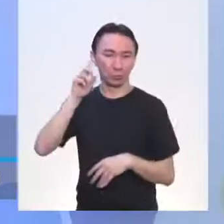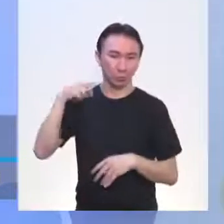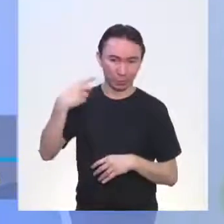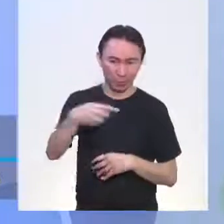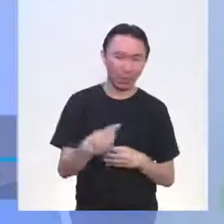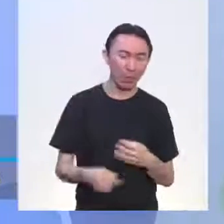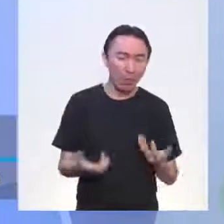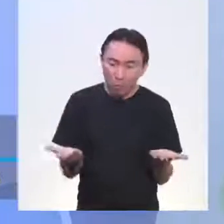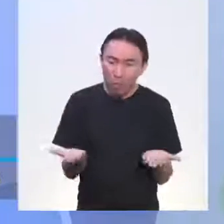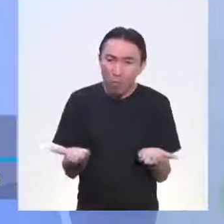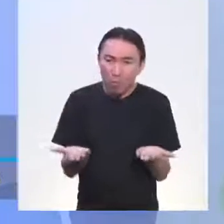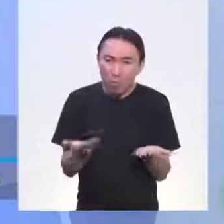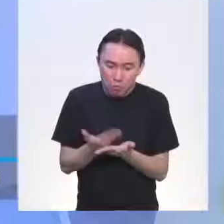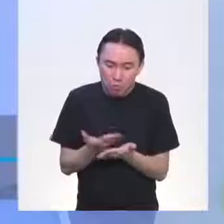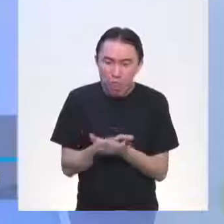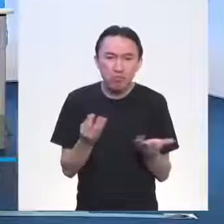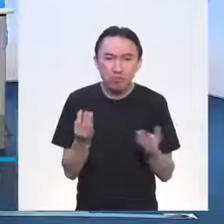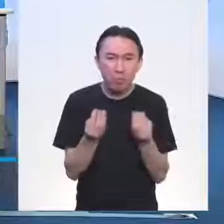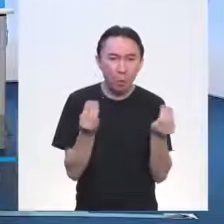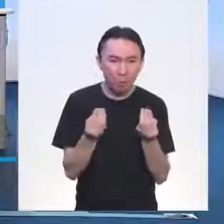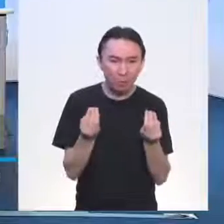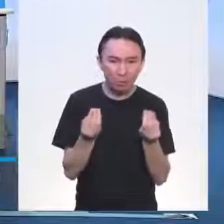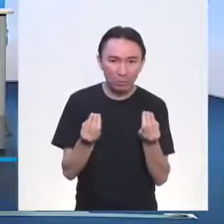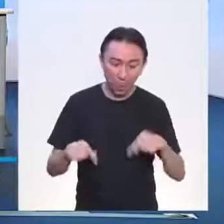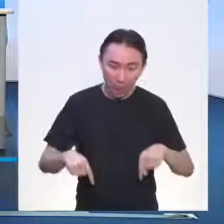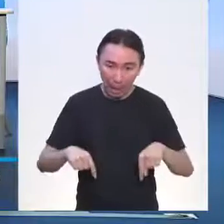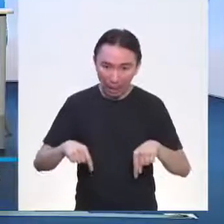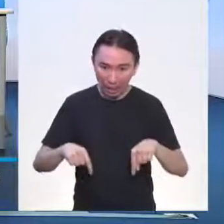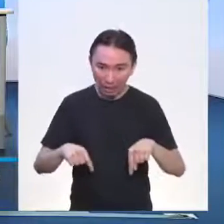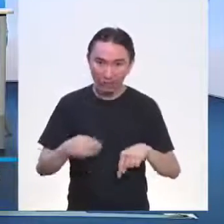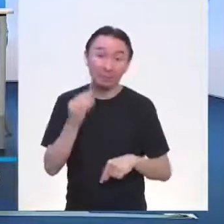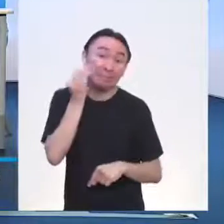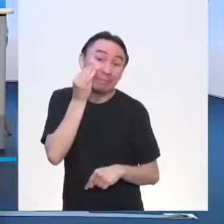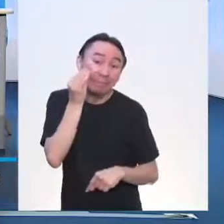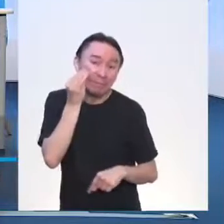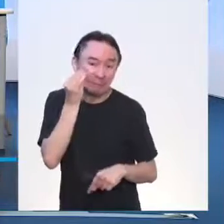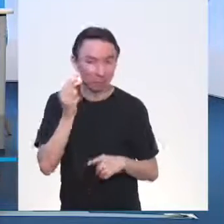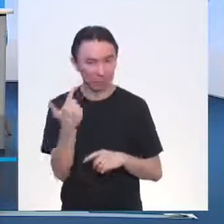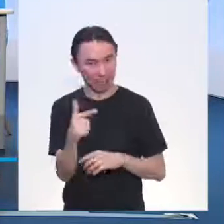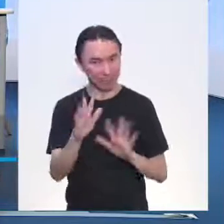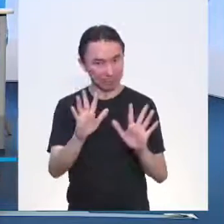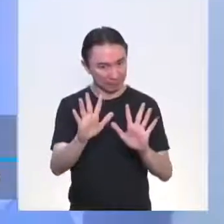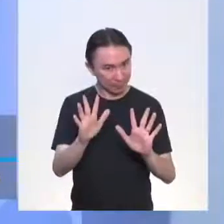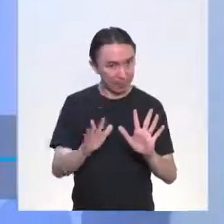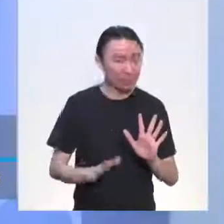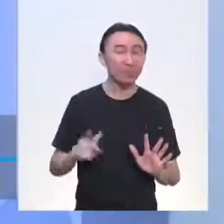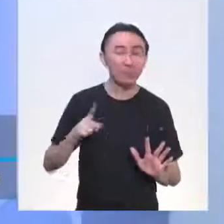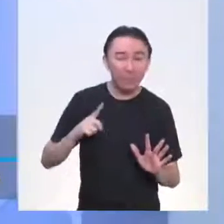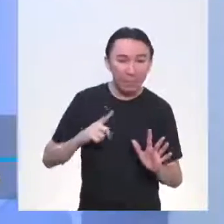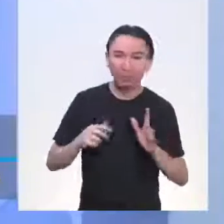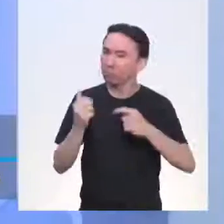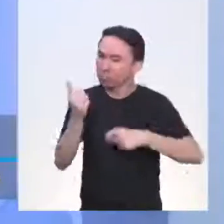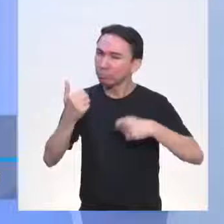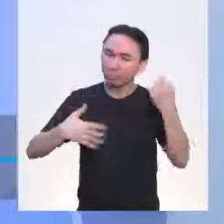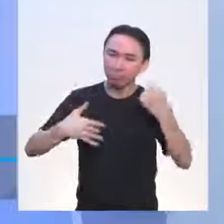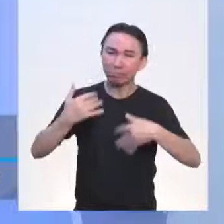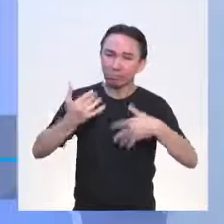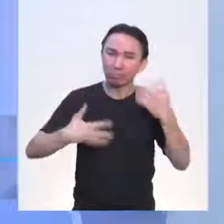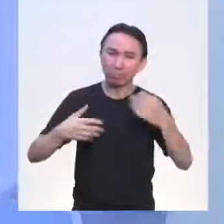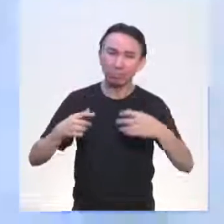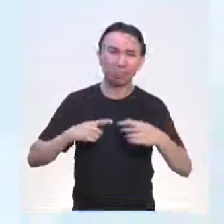isso? Não vai ter experiência na aula de hoje. Ah, que peninha. Mas a gente vai discutir aí algumas coisinhas. Ó, a gente vai conhecer